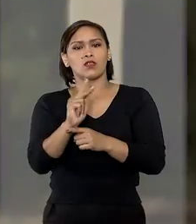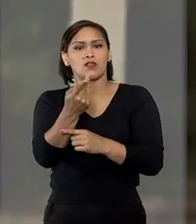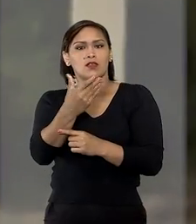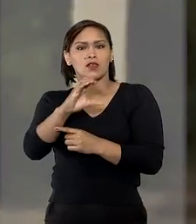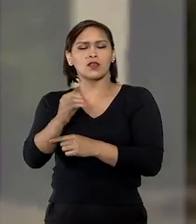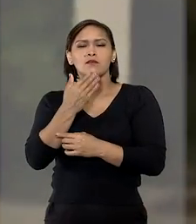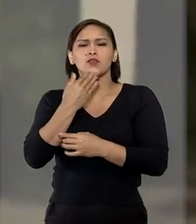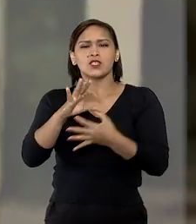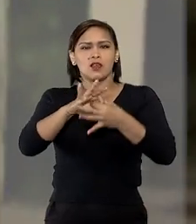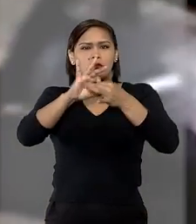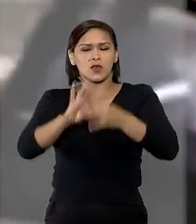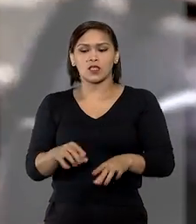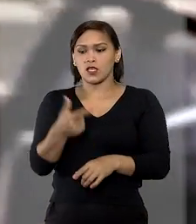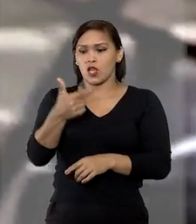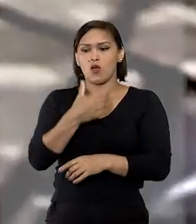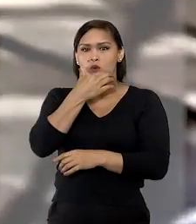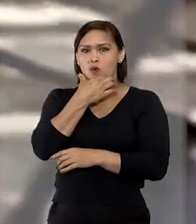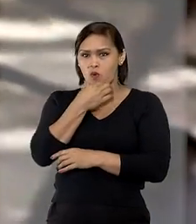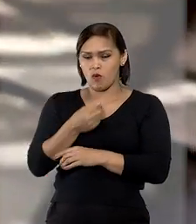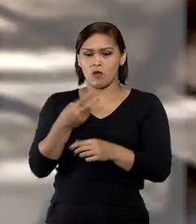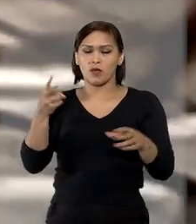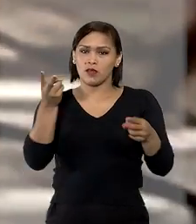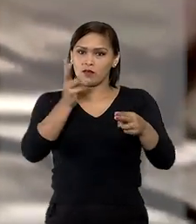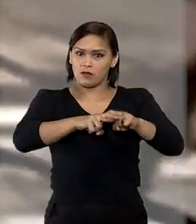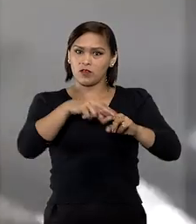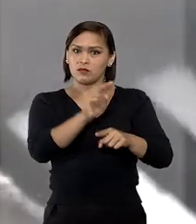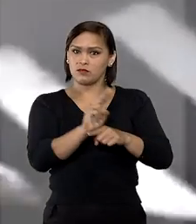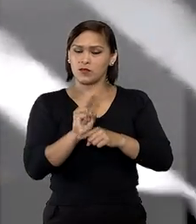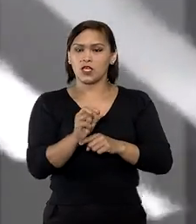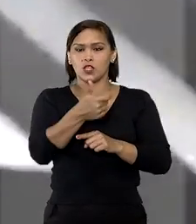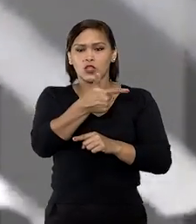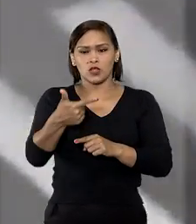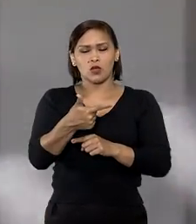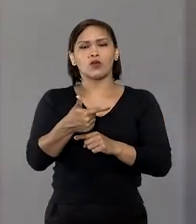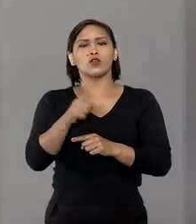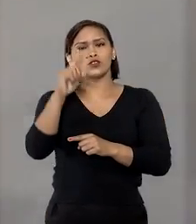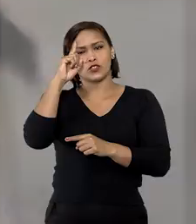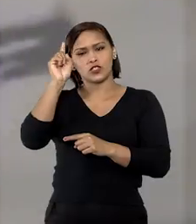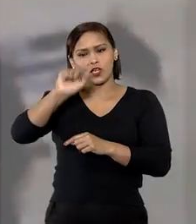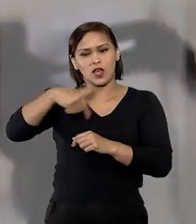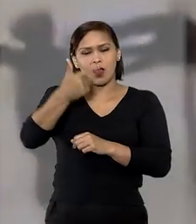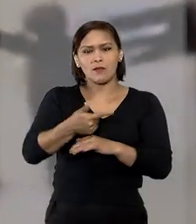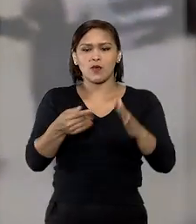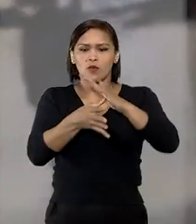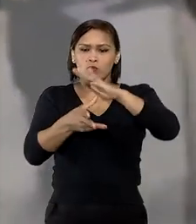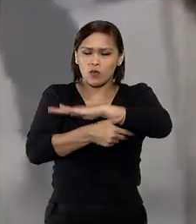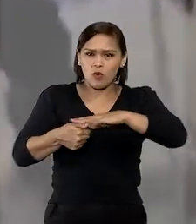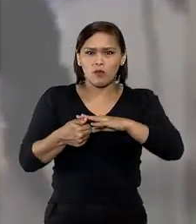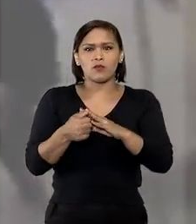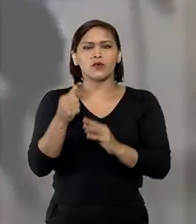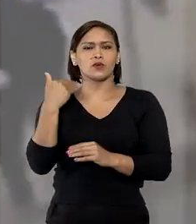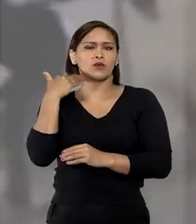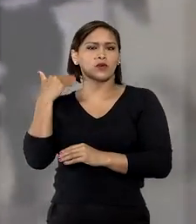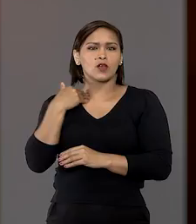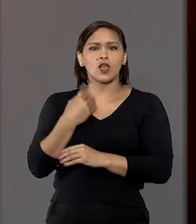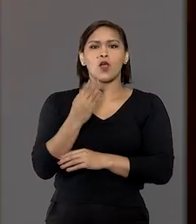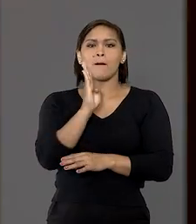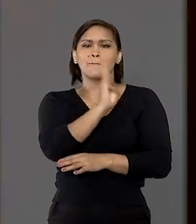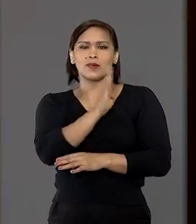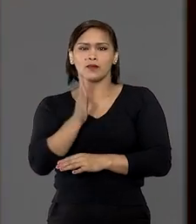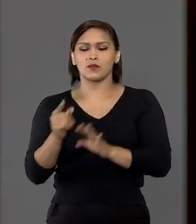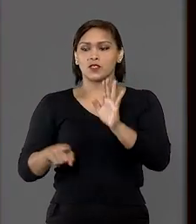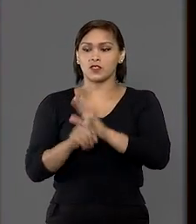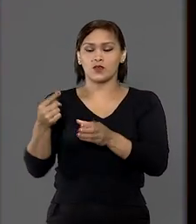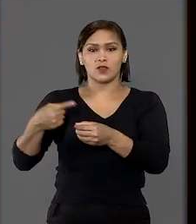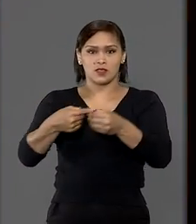habeas corpus que pedir a libertação de um homem preso preventivamente dois dias após o assalto cometido contra uma agência do Banco do